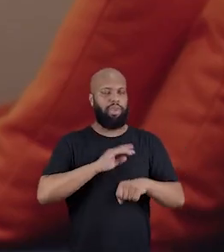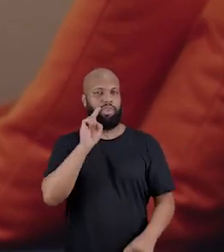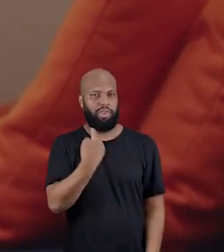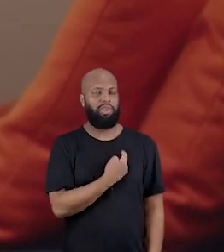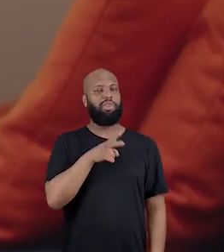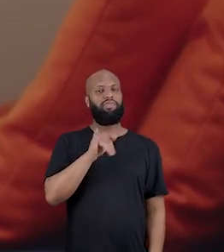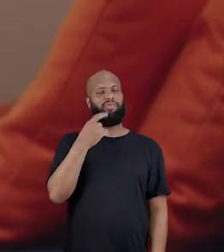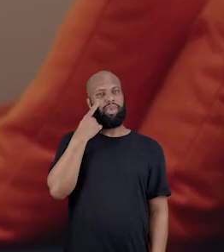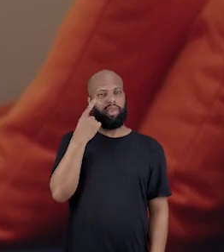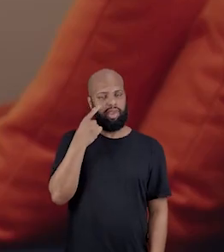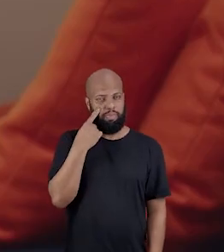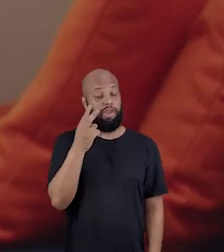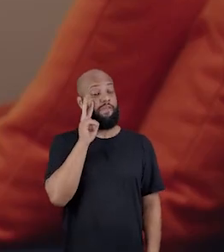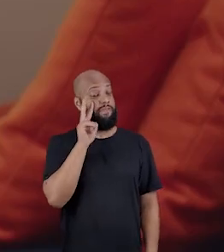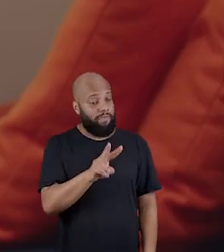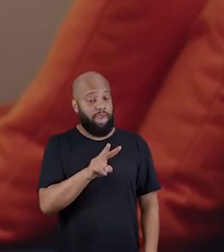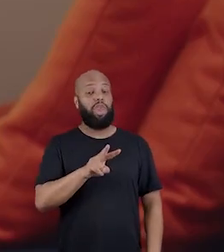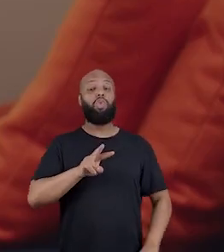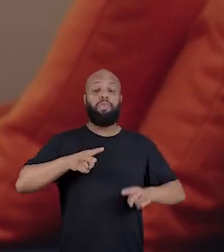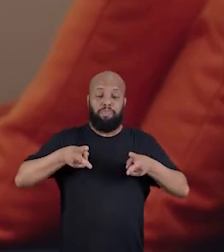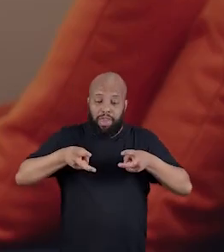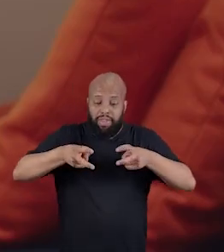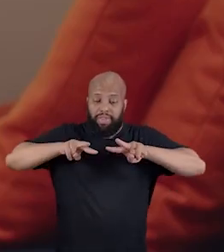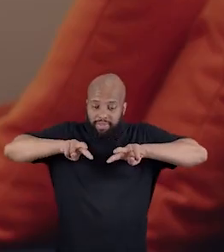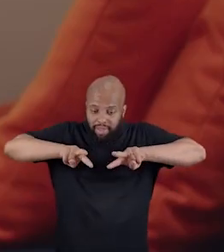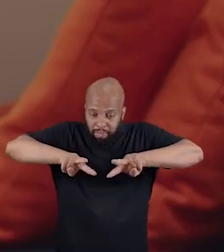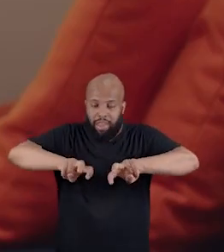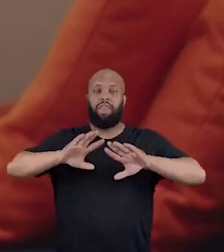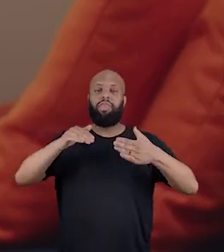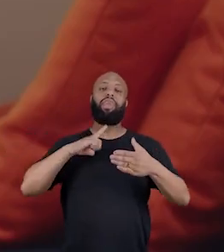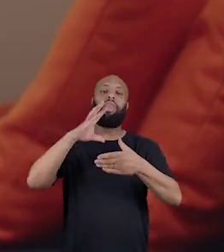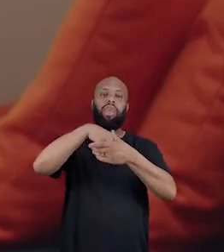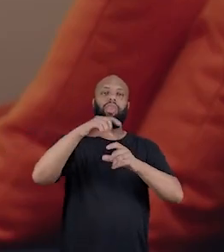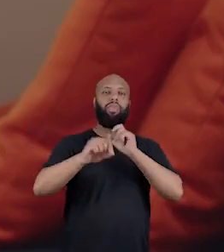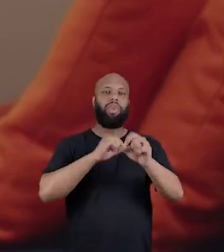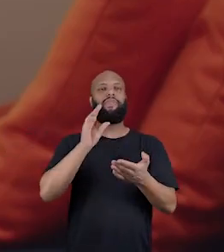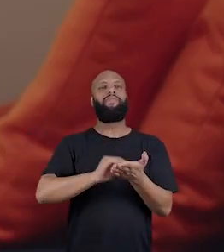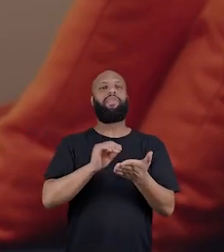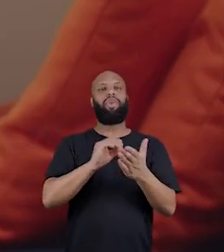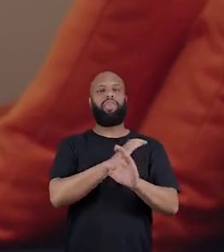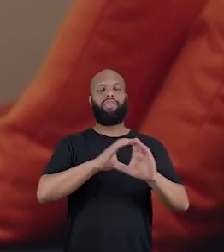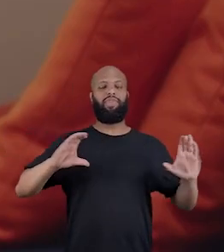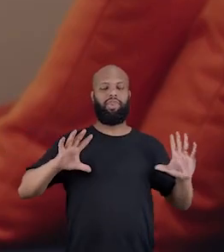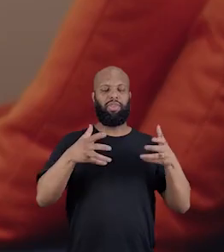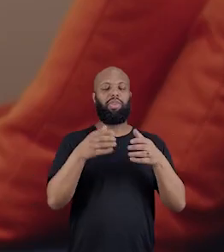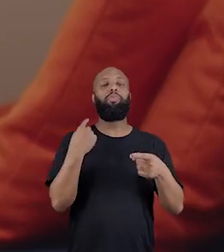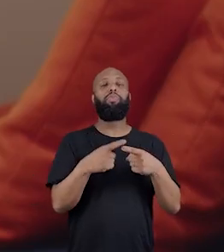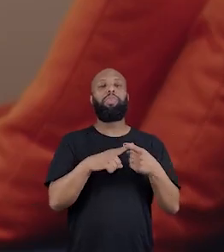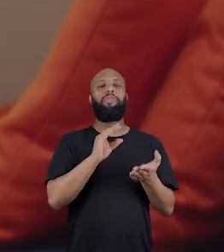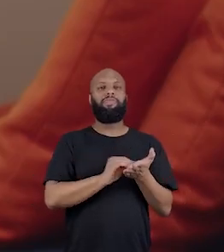parte das vezes, quando a gente vai descascando essa cebola do problema, lá dentro falta confiança nesse